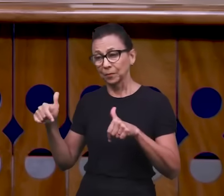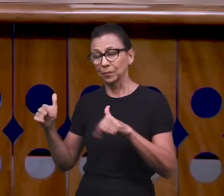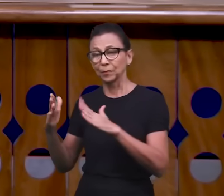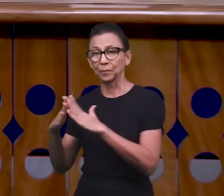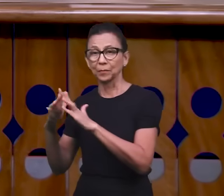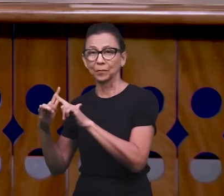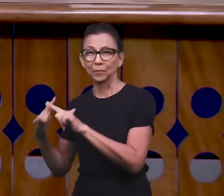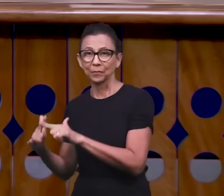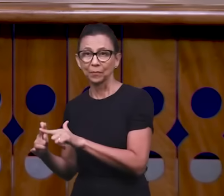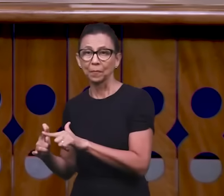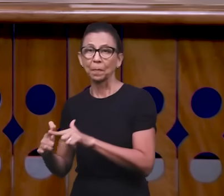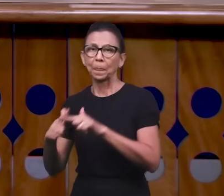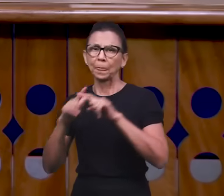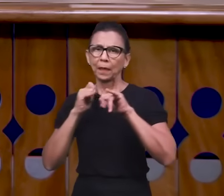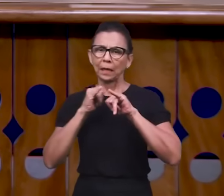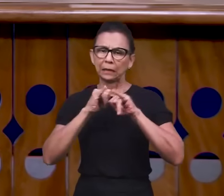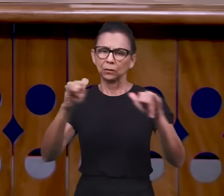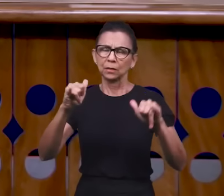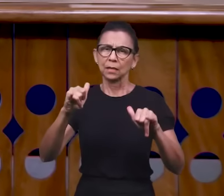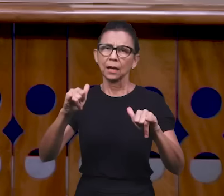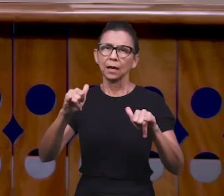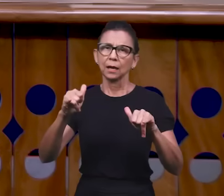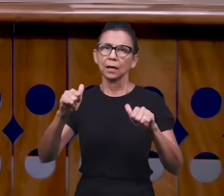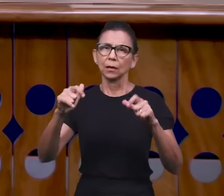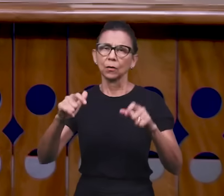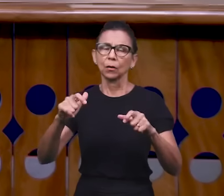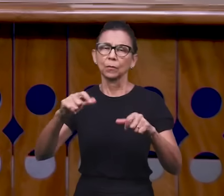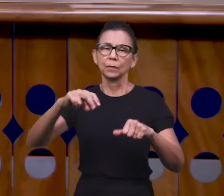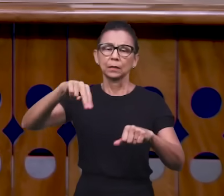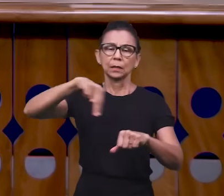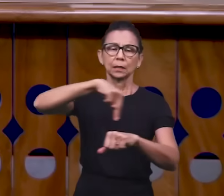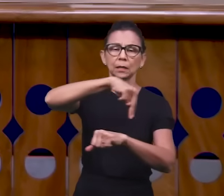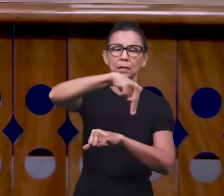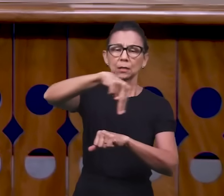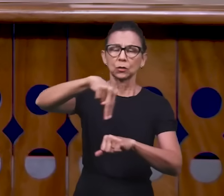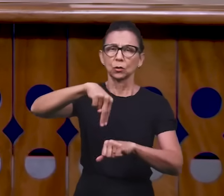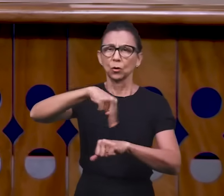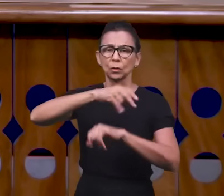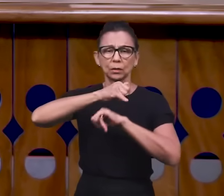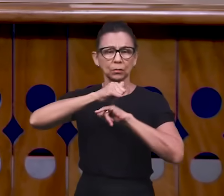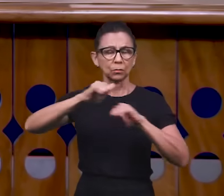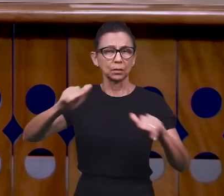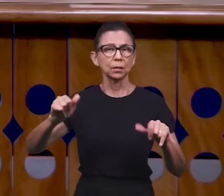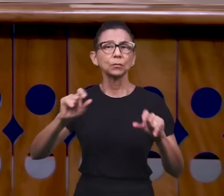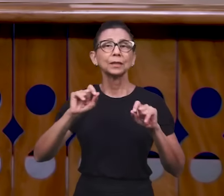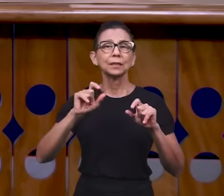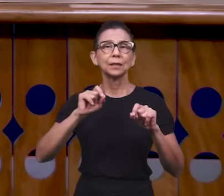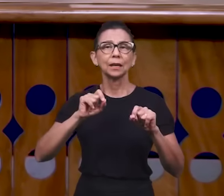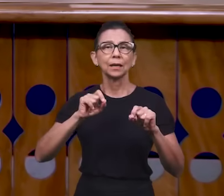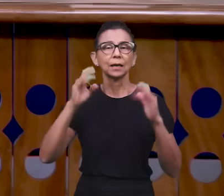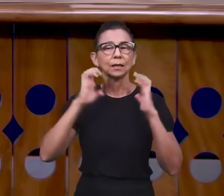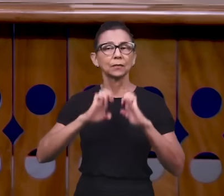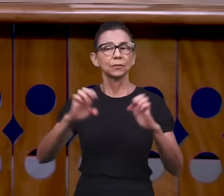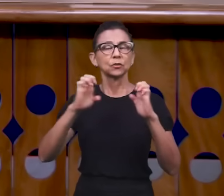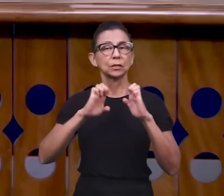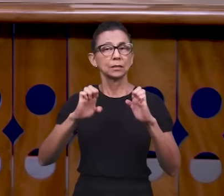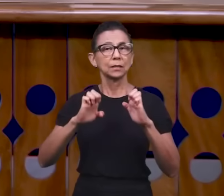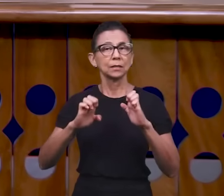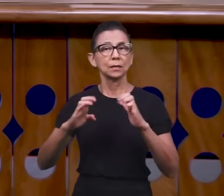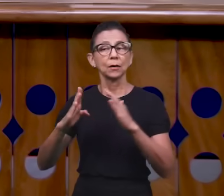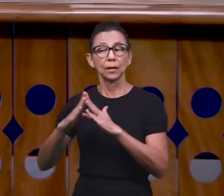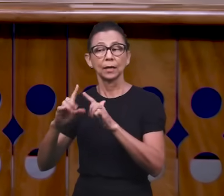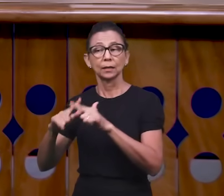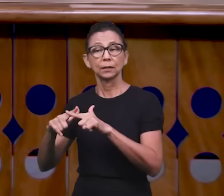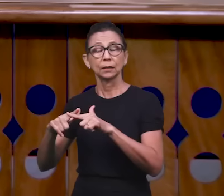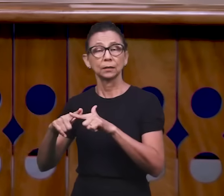diz assim, anunciai isto entre as nações. Por quê? É o trabalho da evangelização que a igreja está fazendo agora. A grande